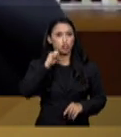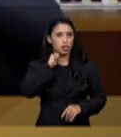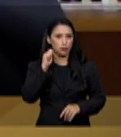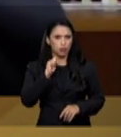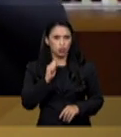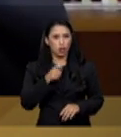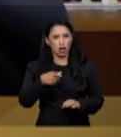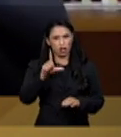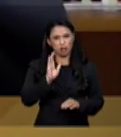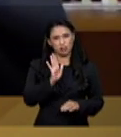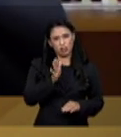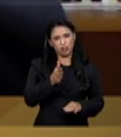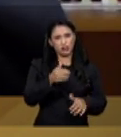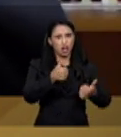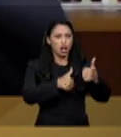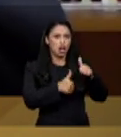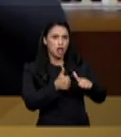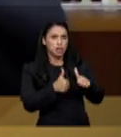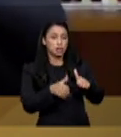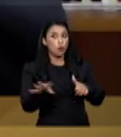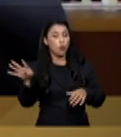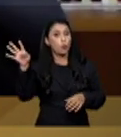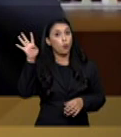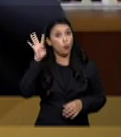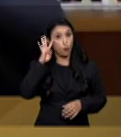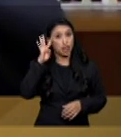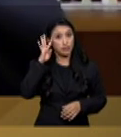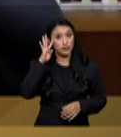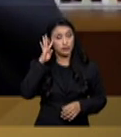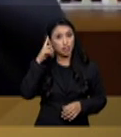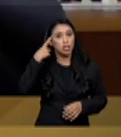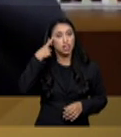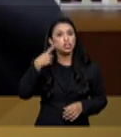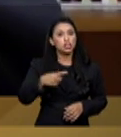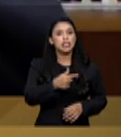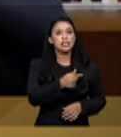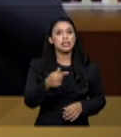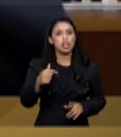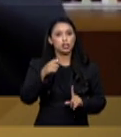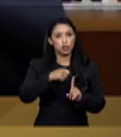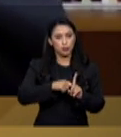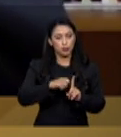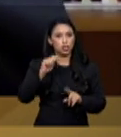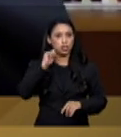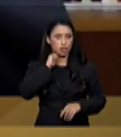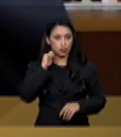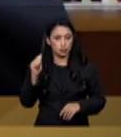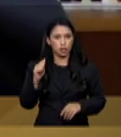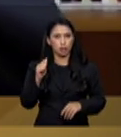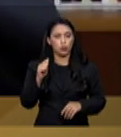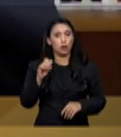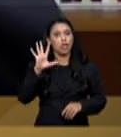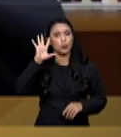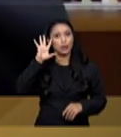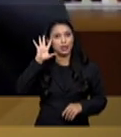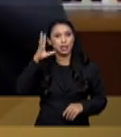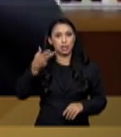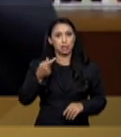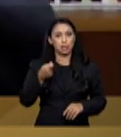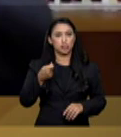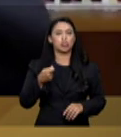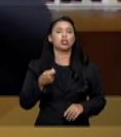analisando a questão e na quarta-feira, dia 7 de abril, eu elaborei a decisão